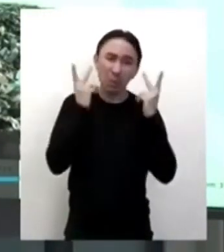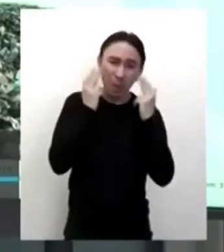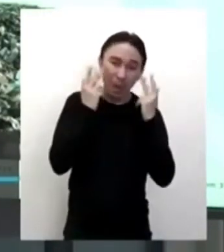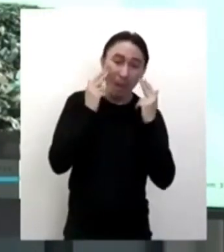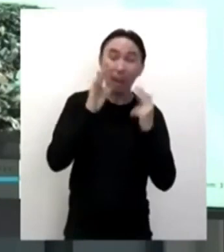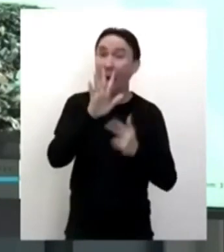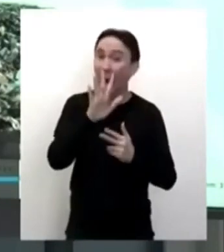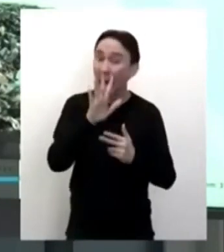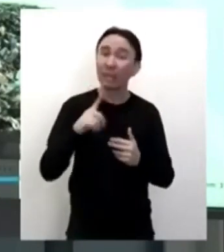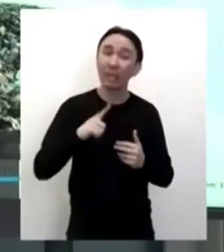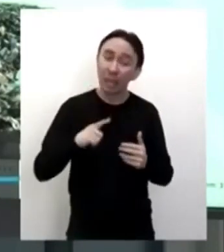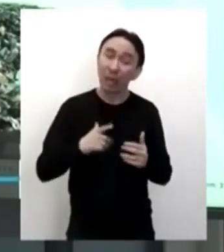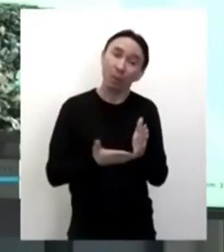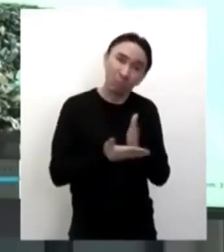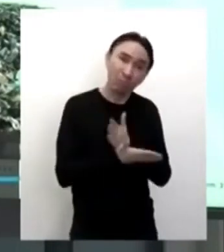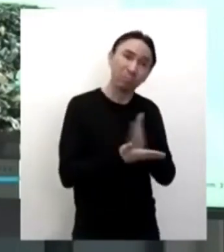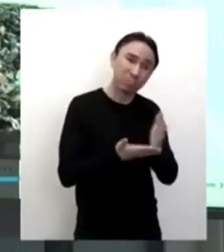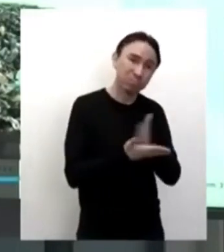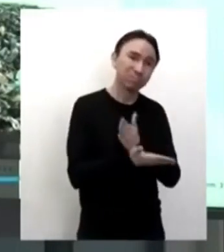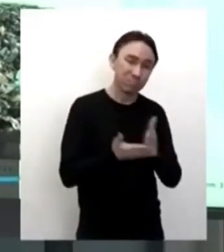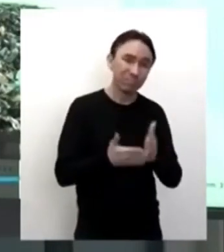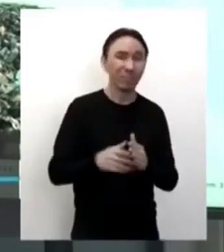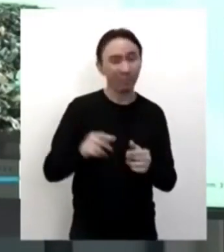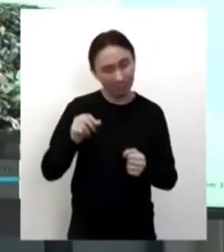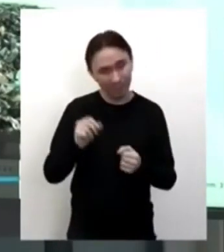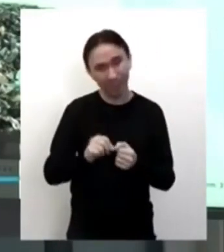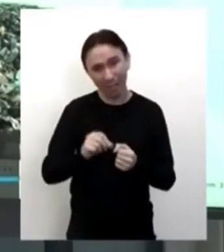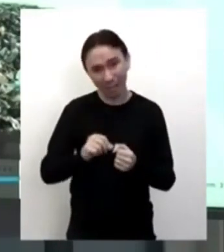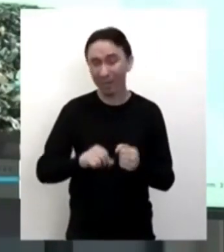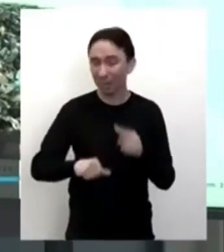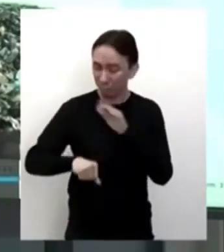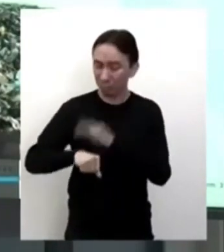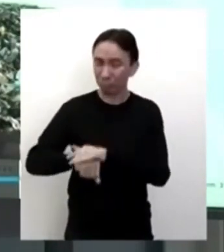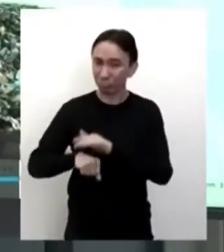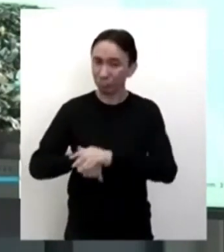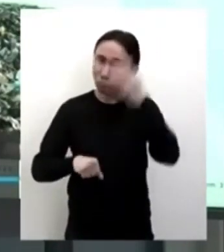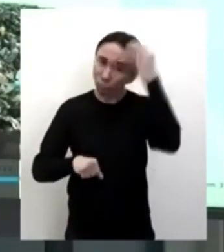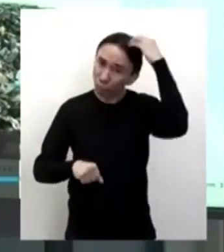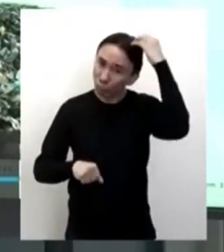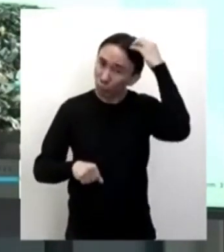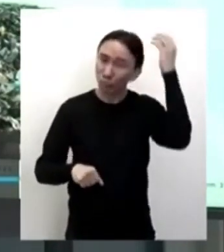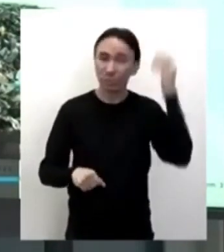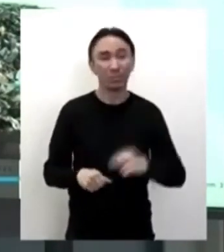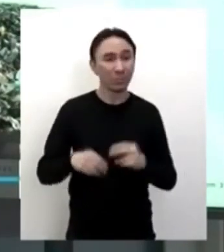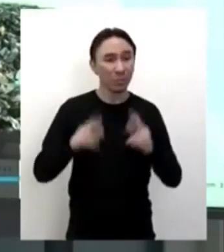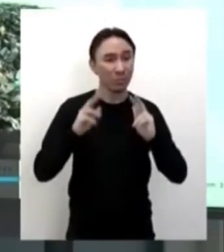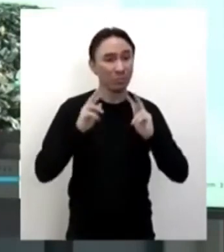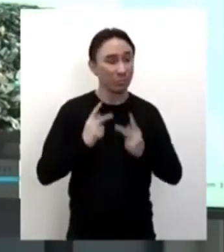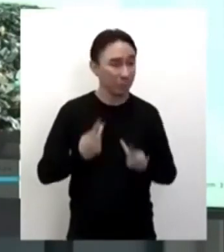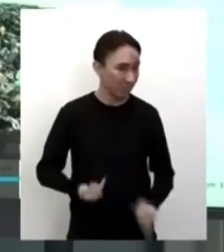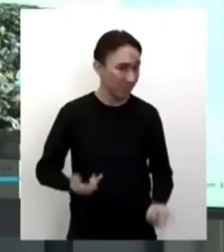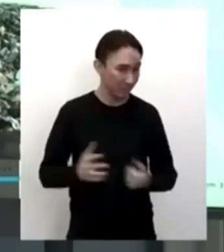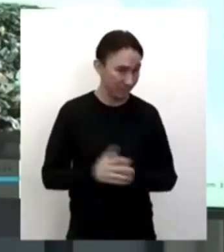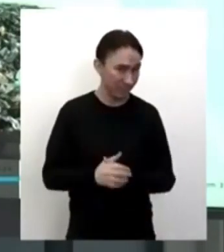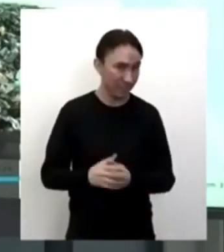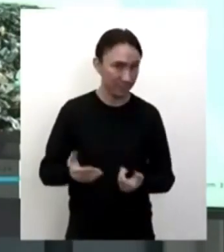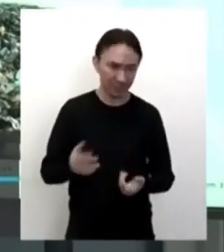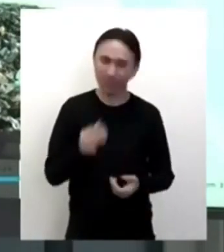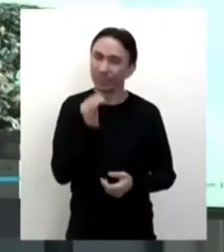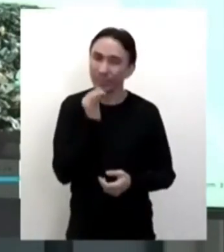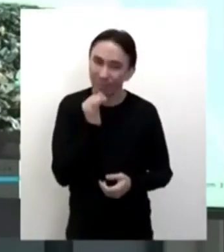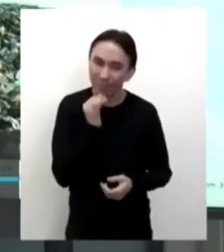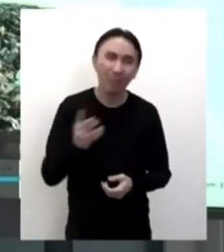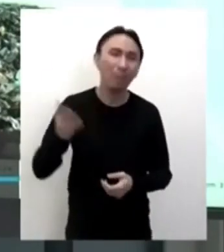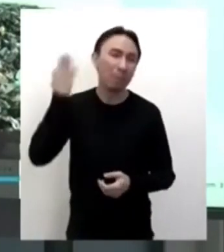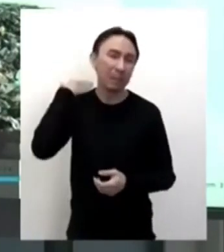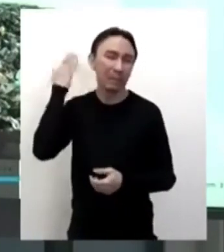antrópicas, principalmente quando você faz construções em áreas, né, de mananciais, áreas que eram várzeas de